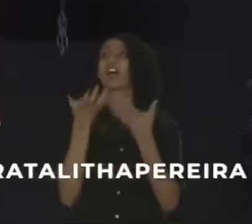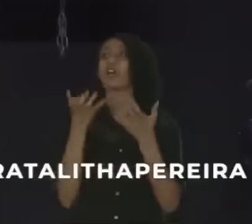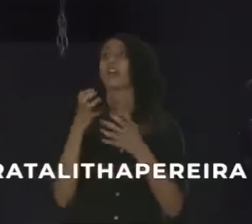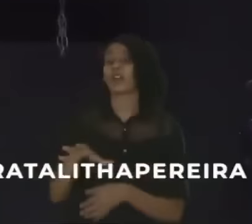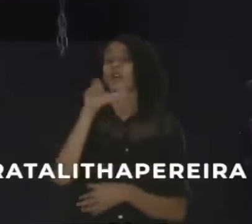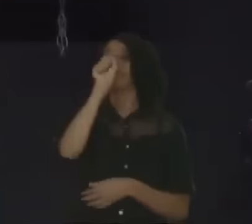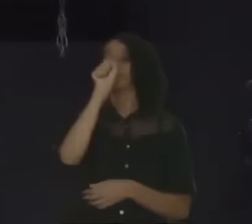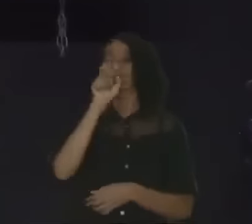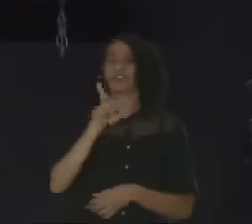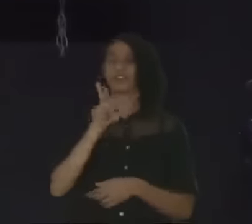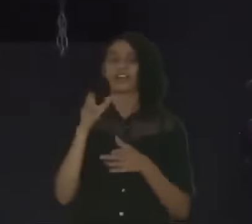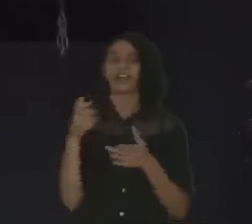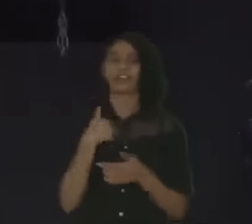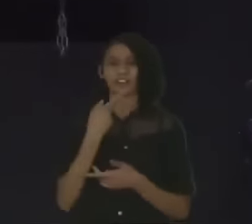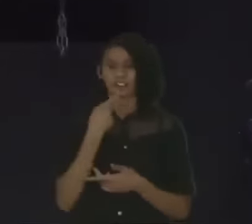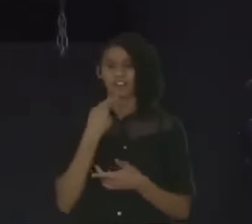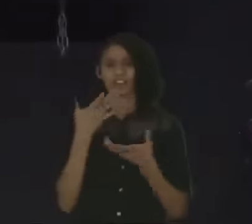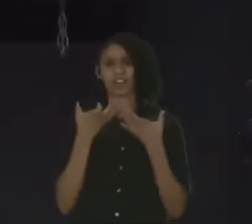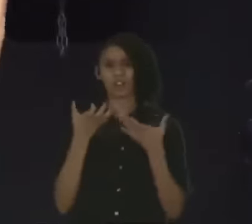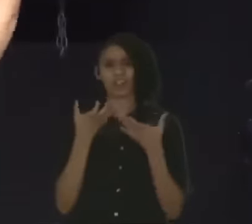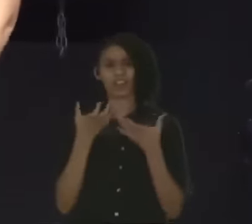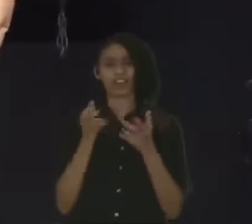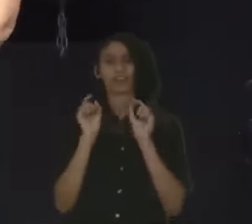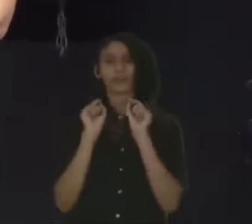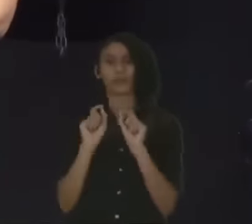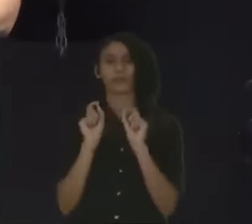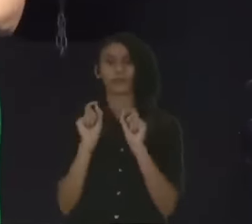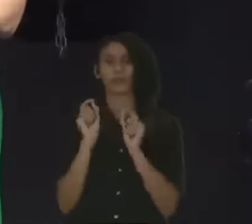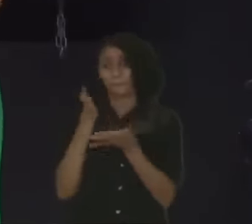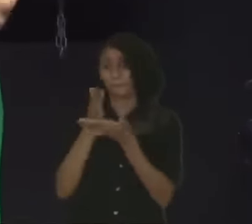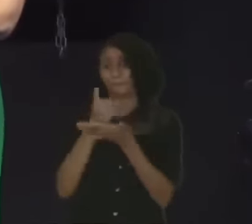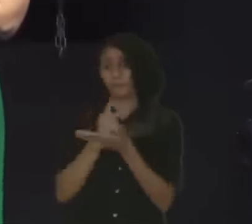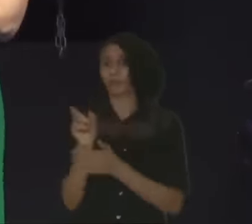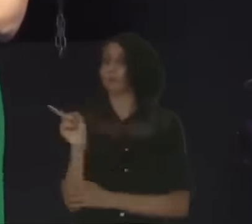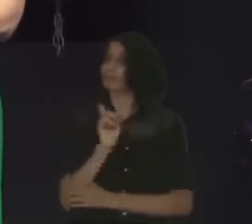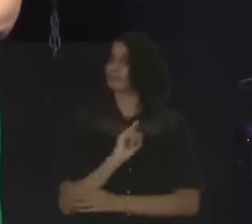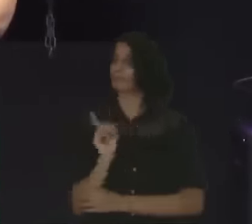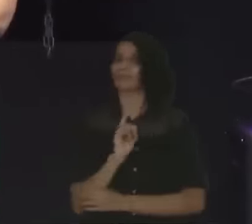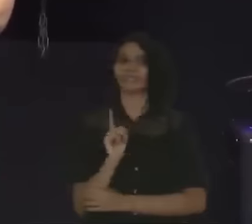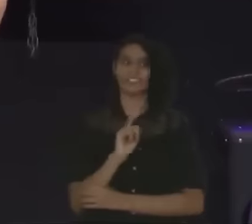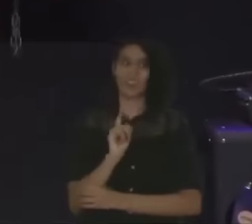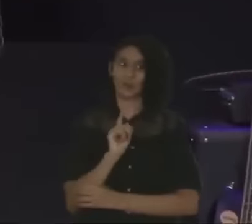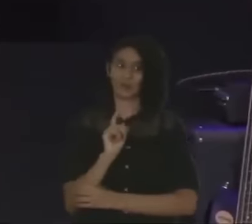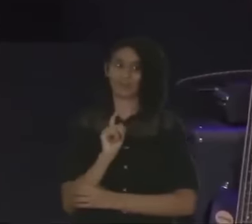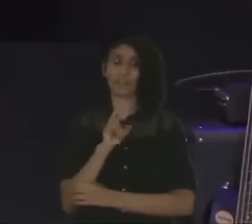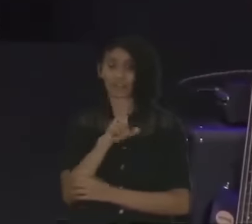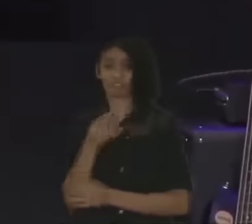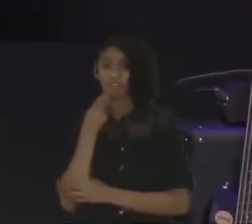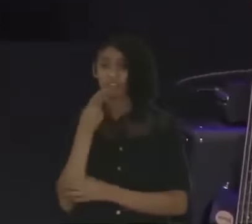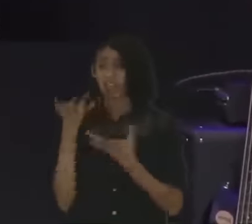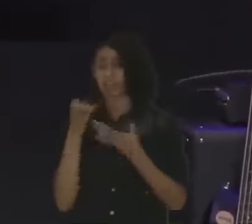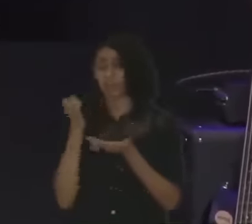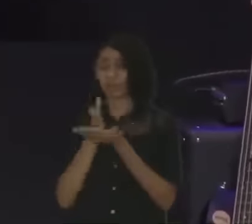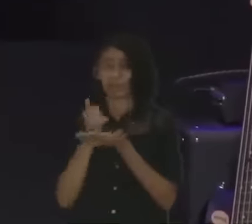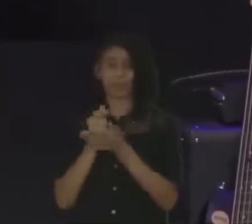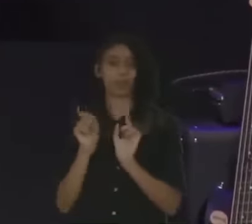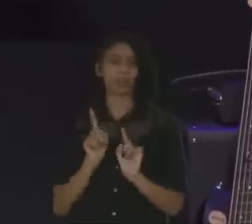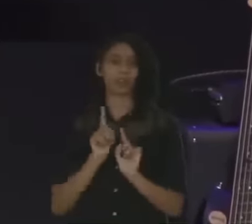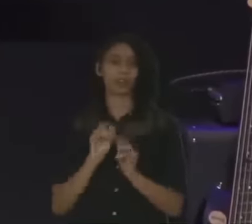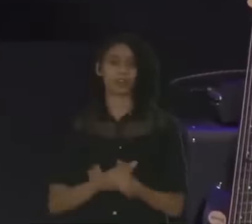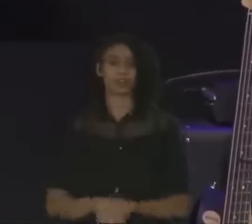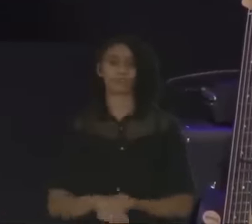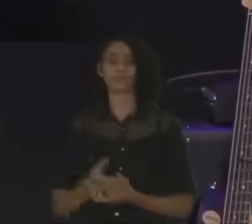uma água com gás vai ela vai dizer me dá um pedaço de bolo do Fundo de parque vai não ela vai dizer